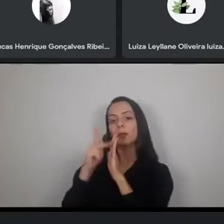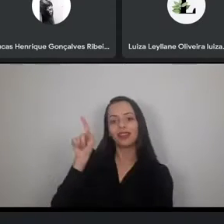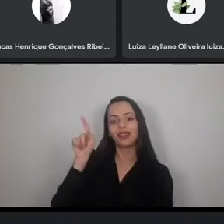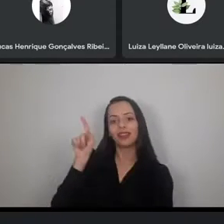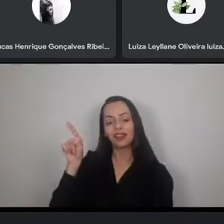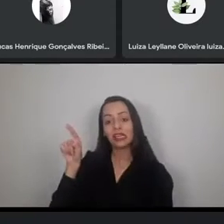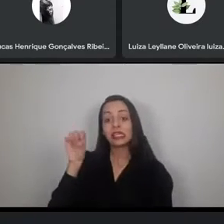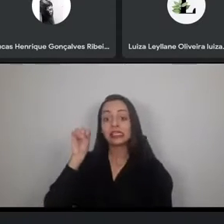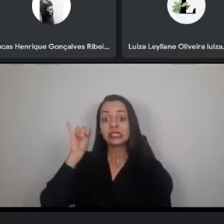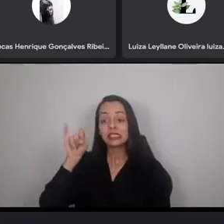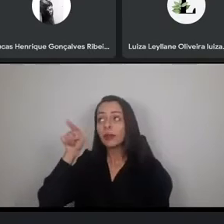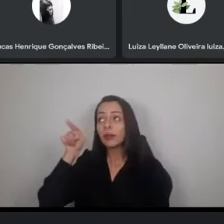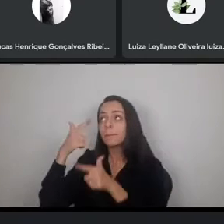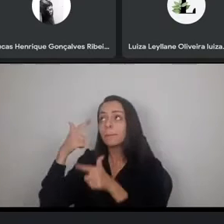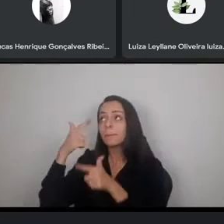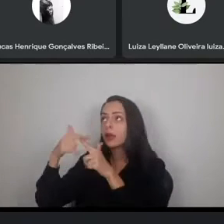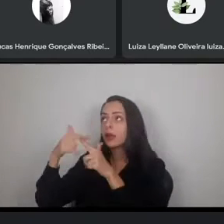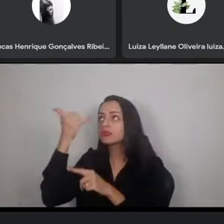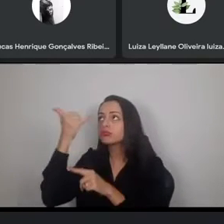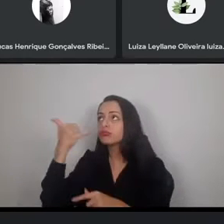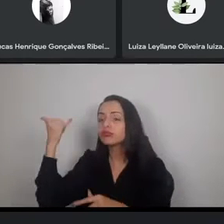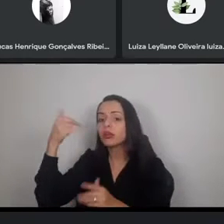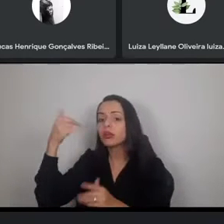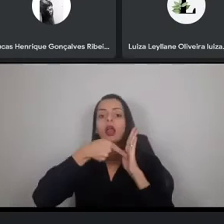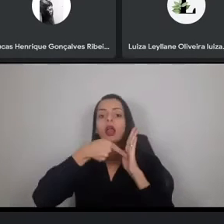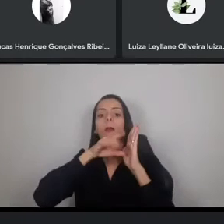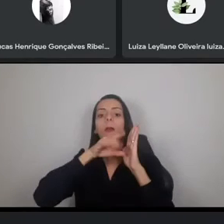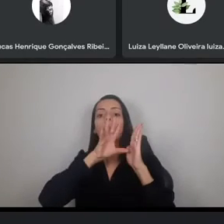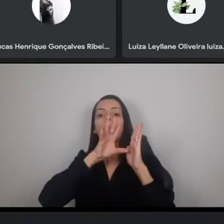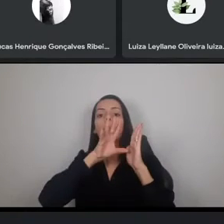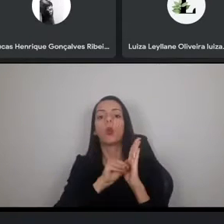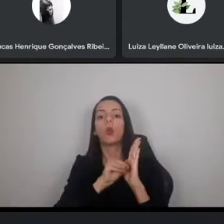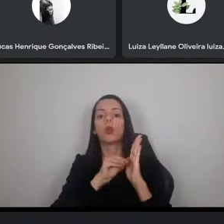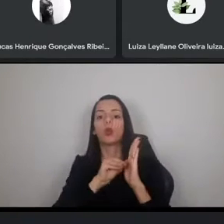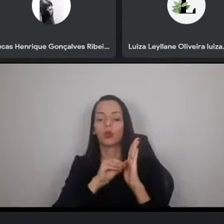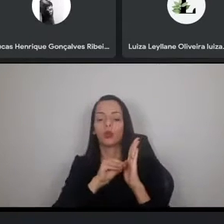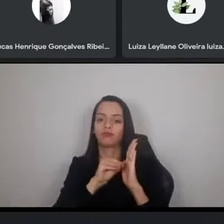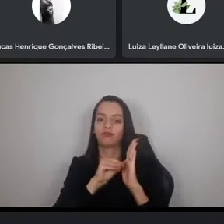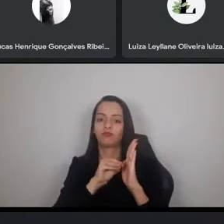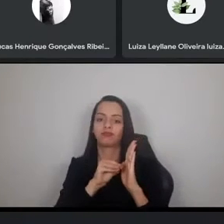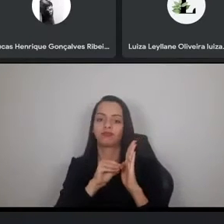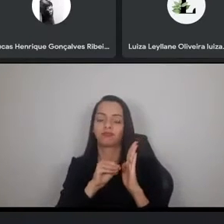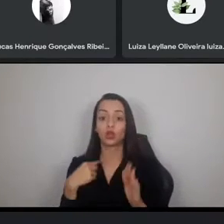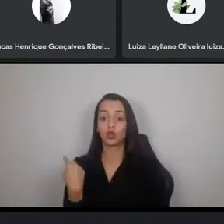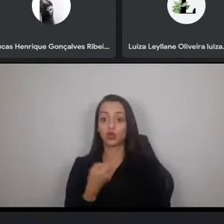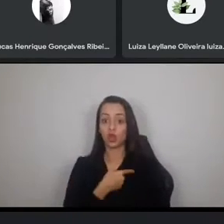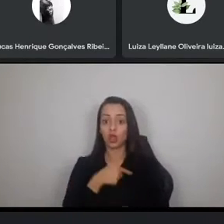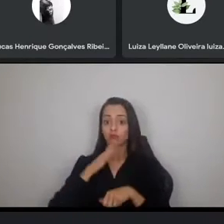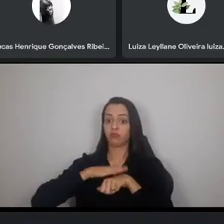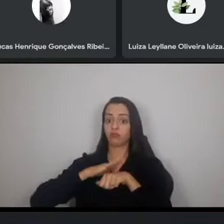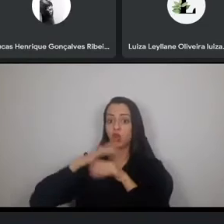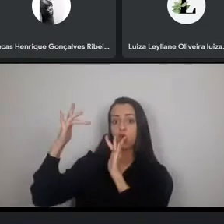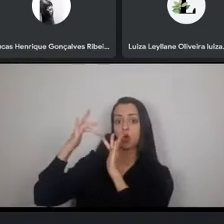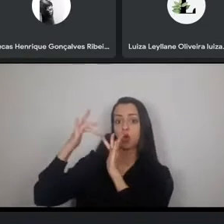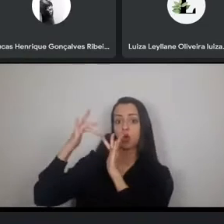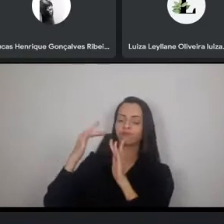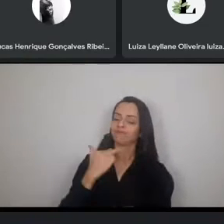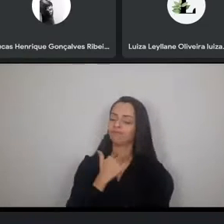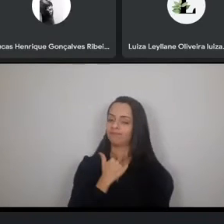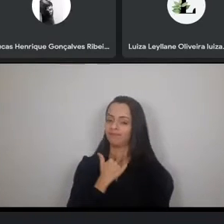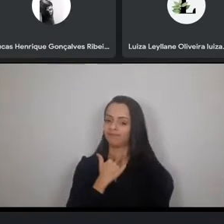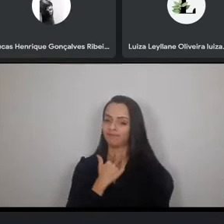o meu disjuntor do chuveiro elétrico. Então, não devemos fazer essa troca. Outra questão é que são os